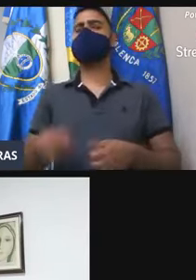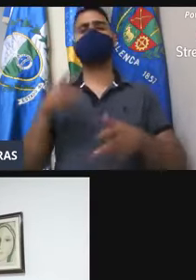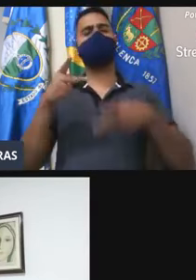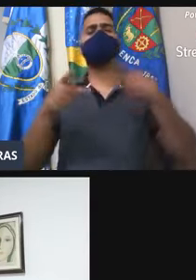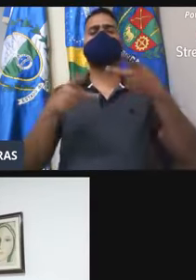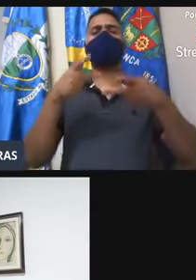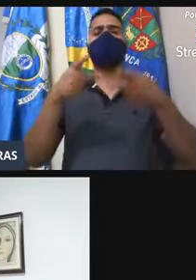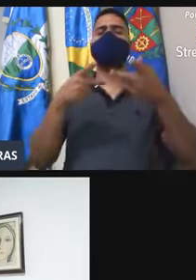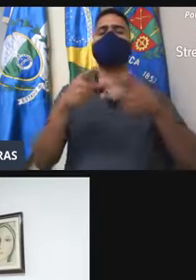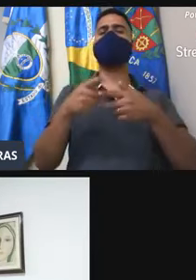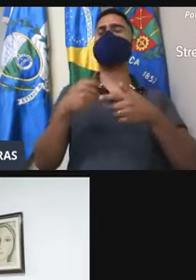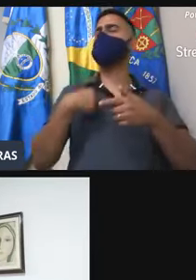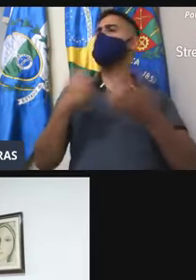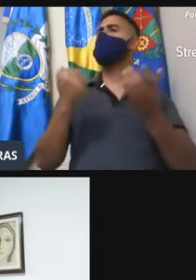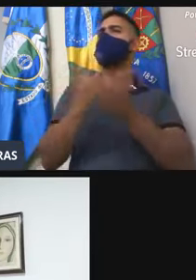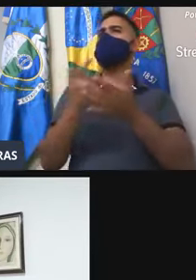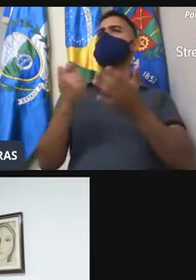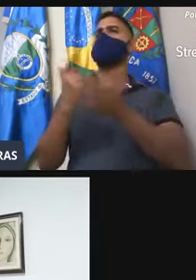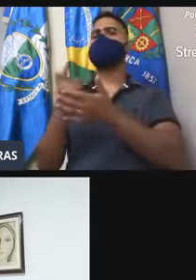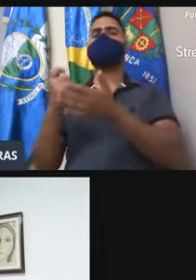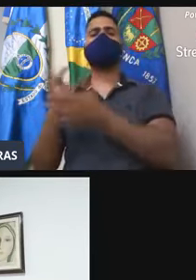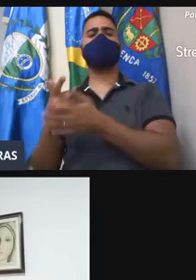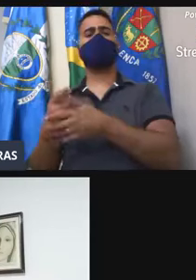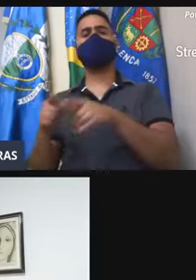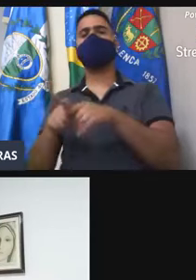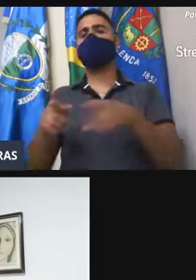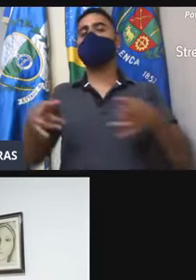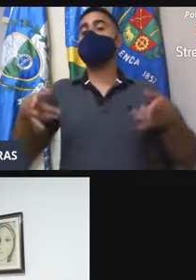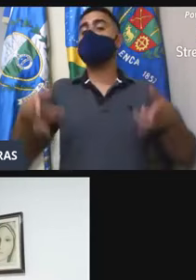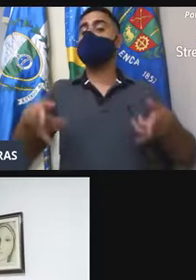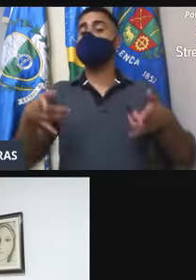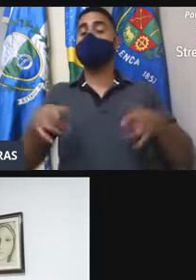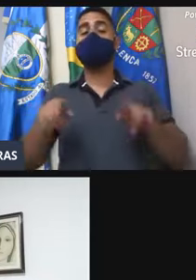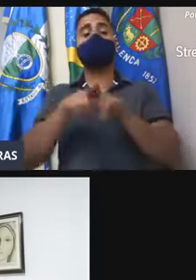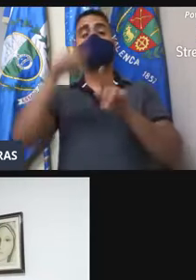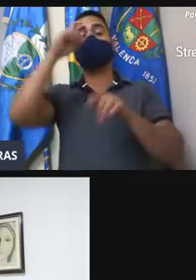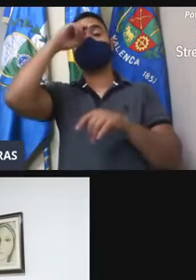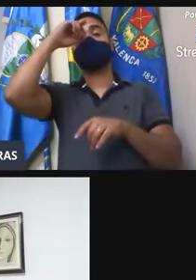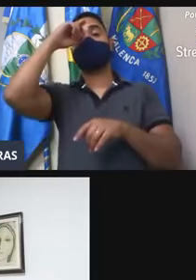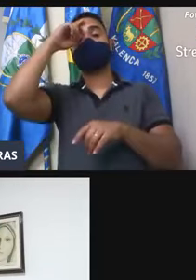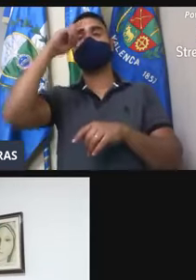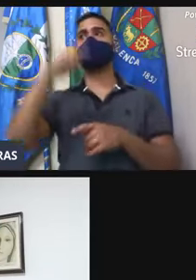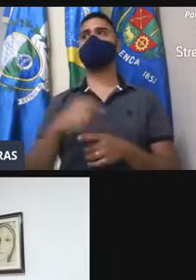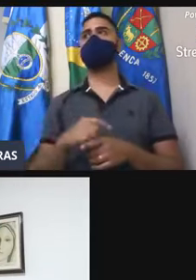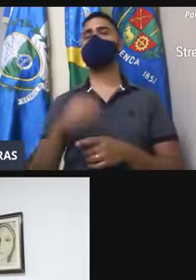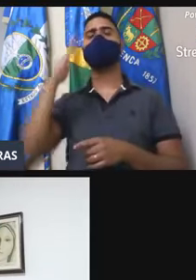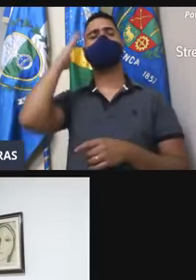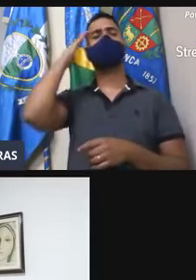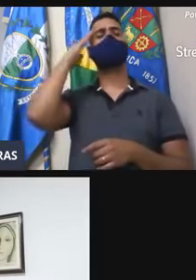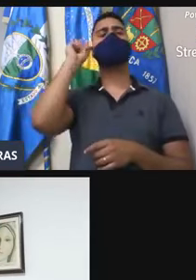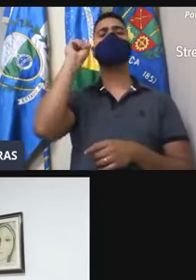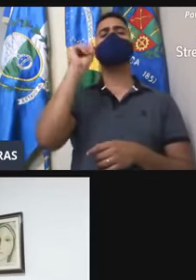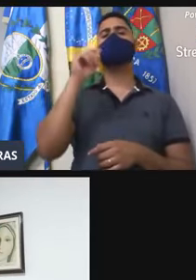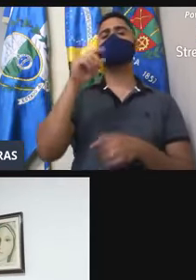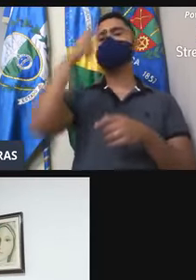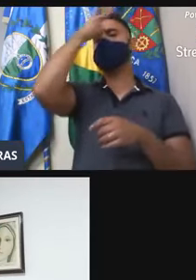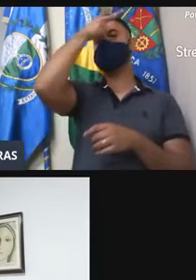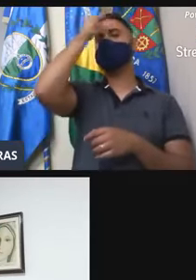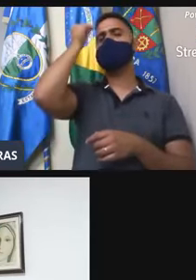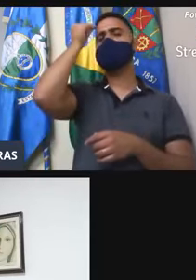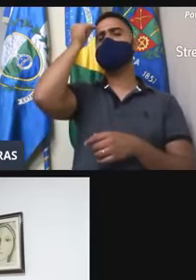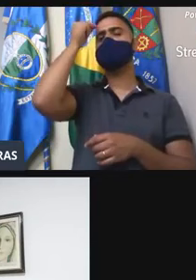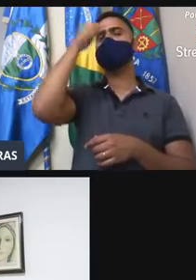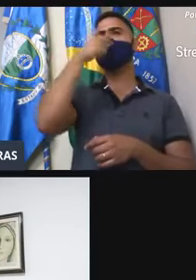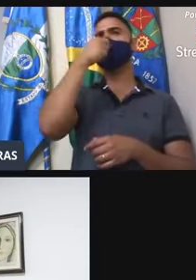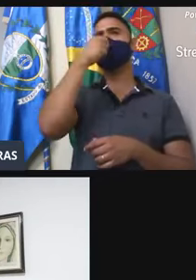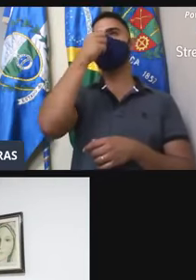Eu não vou ficar falando que eu compro, que eu comprei, que eu cama hospitalar, não, também. Eu acho que é uma vergonha. Eu acho que na prefeitura, não, eu acho que a